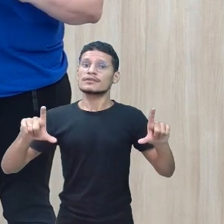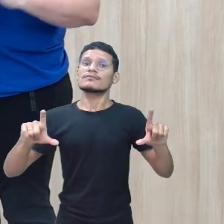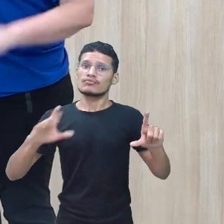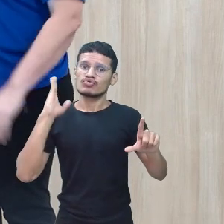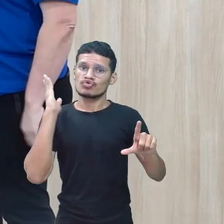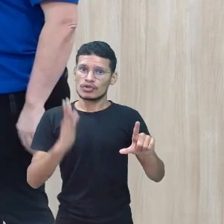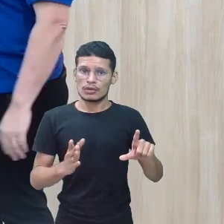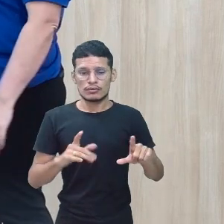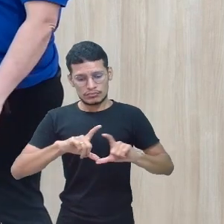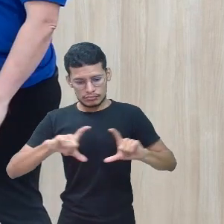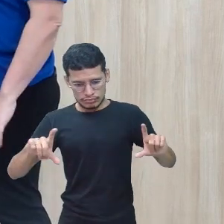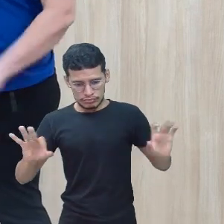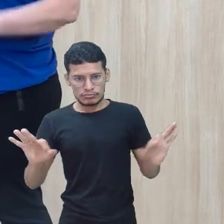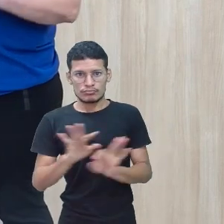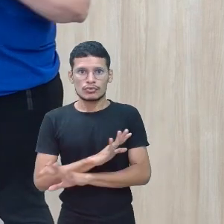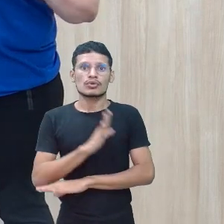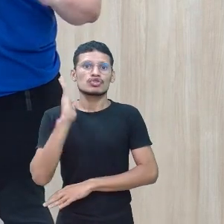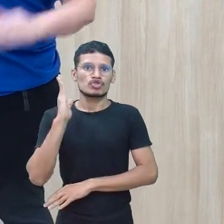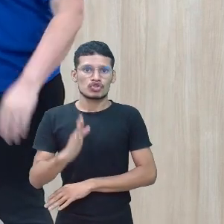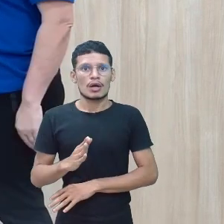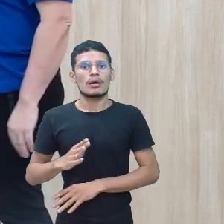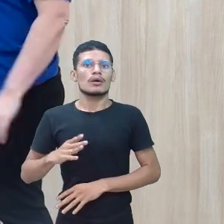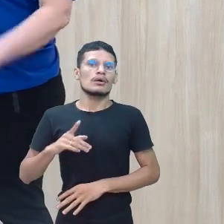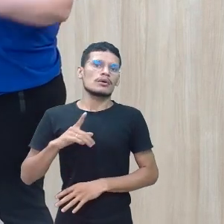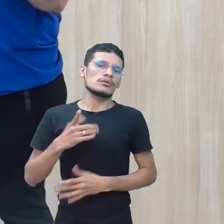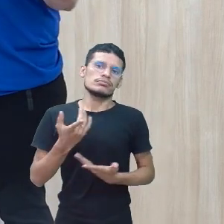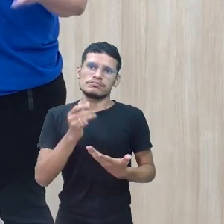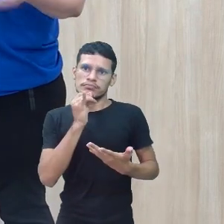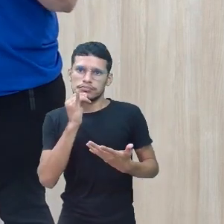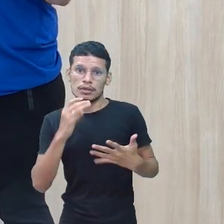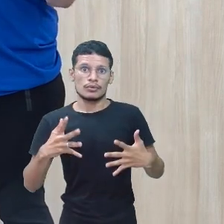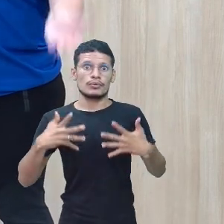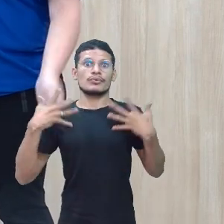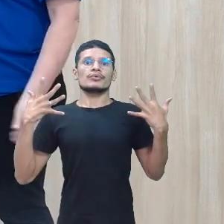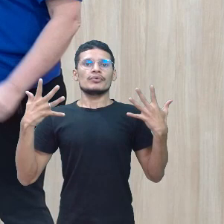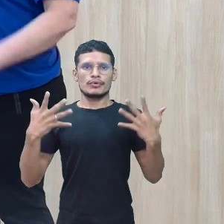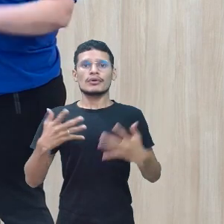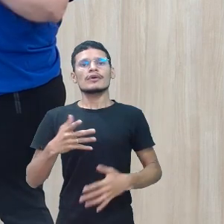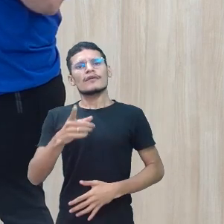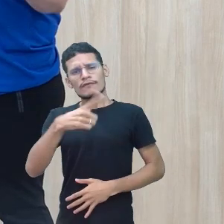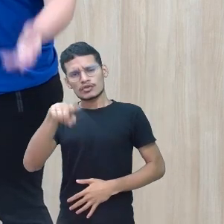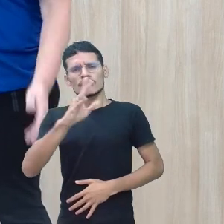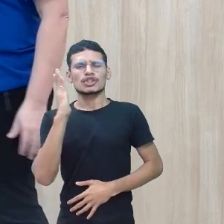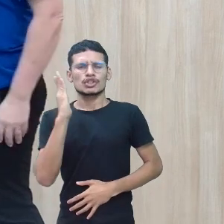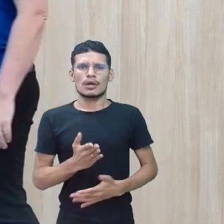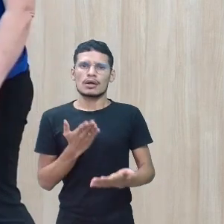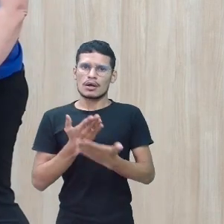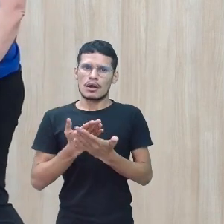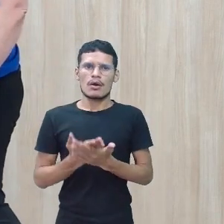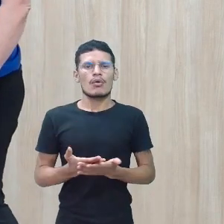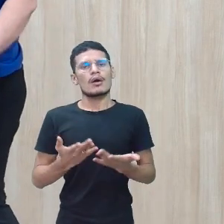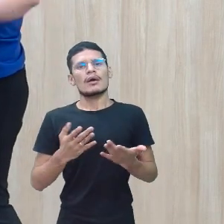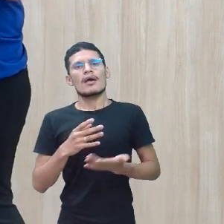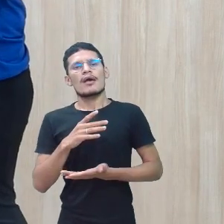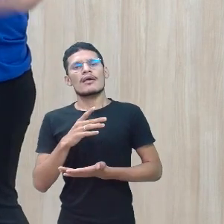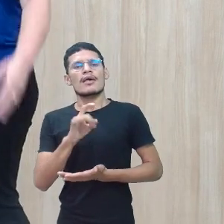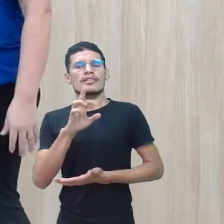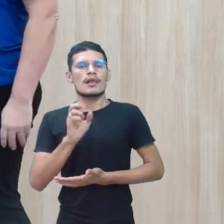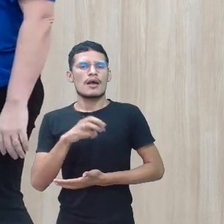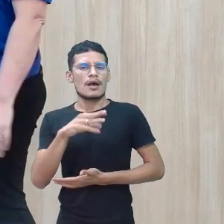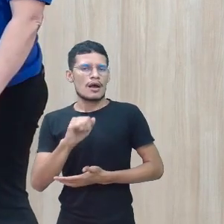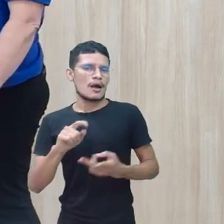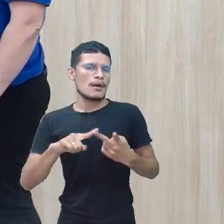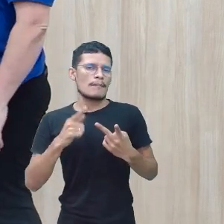bem, né, trágica. Mas tudo bem, vocês tiveram aula de drama, de outros gêneros,